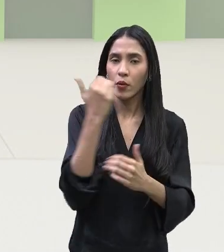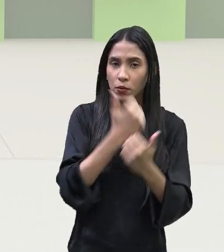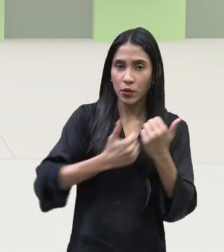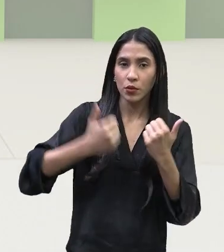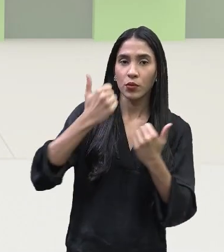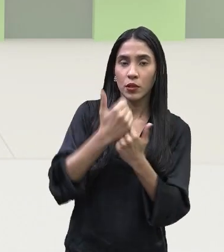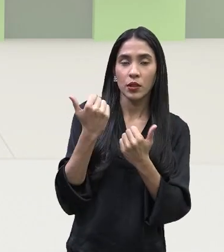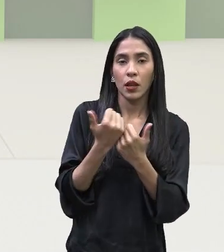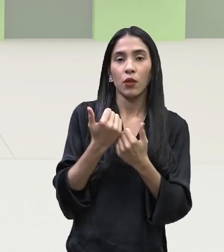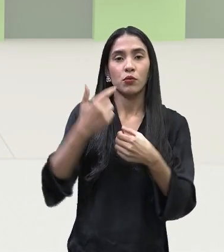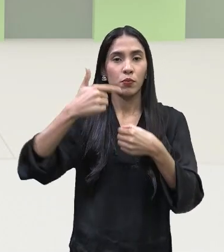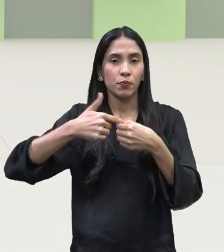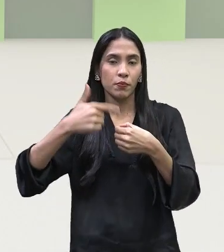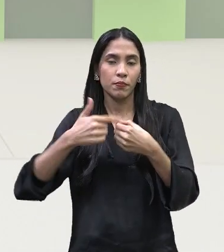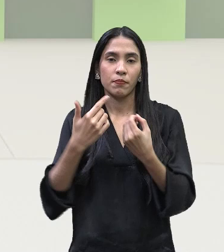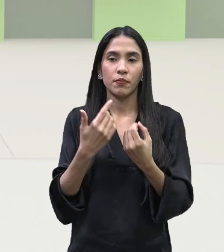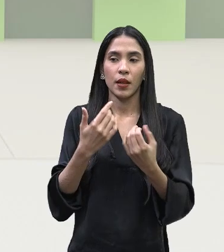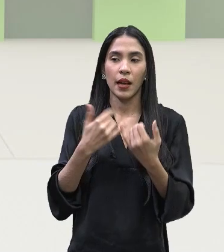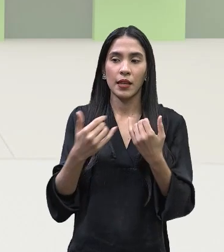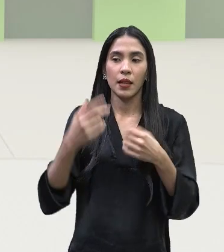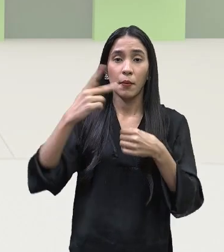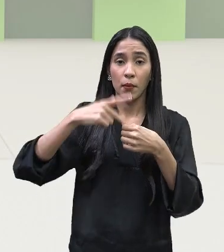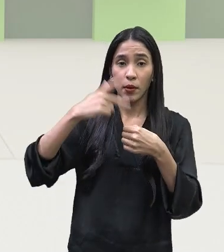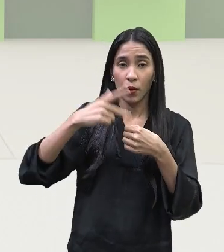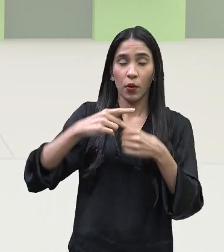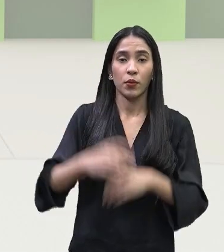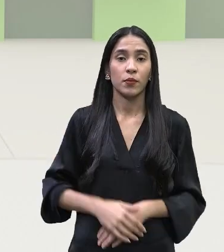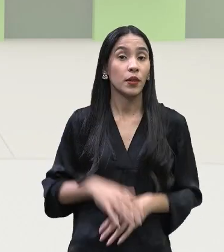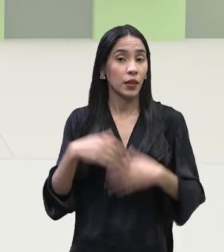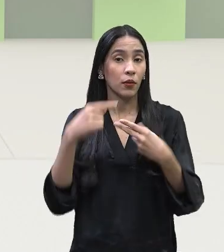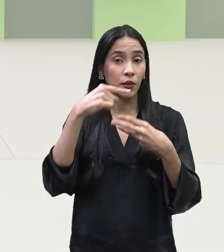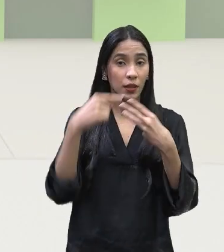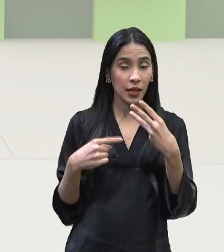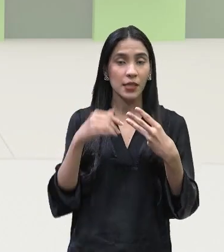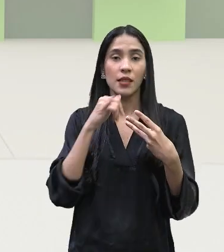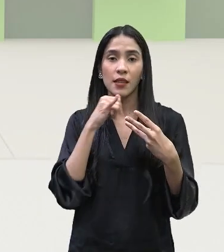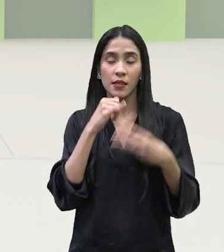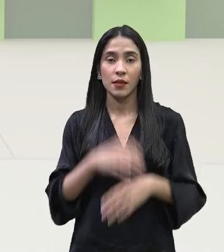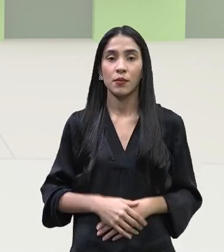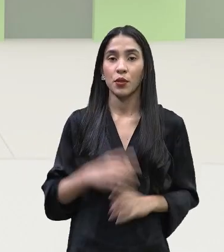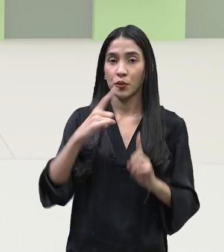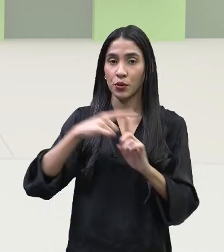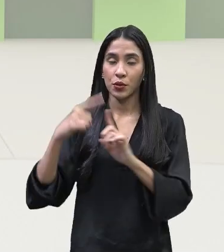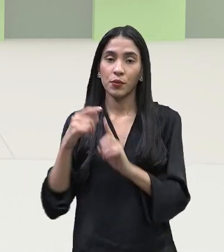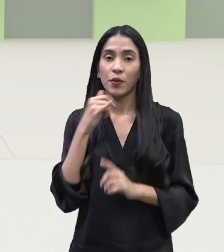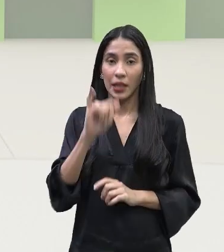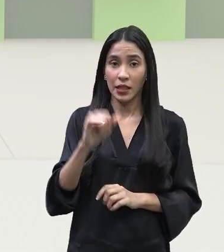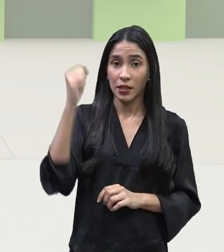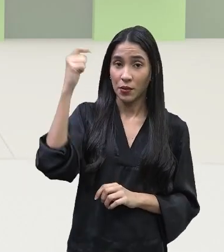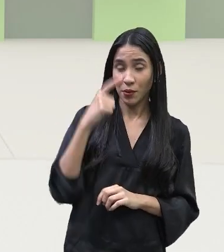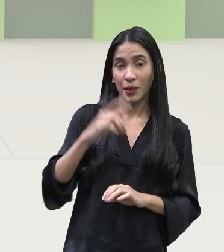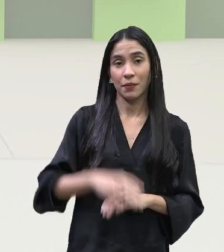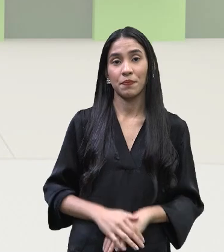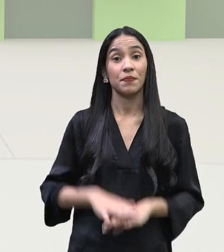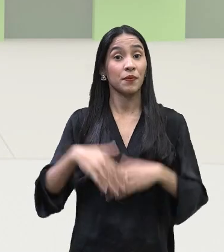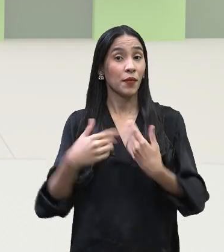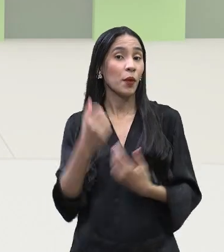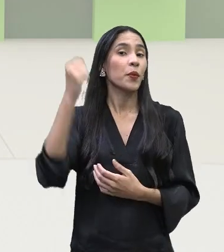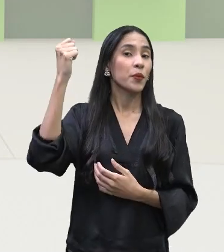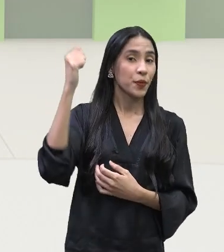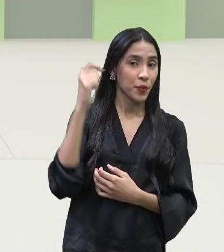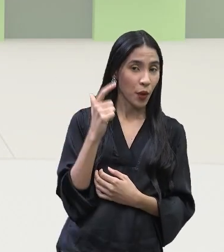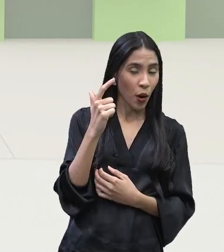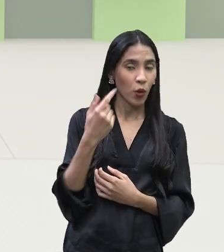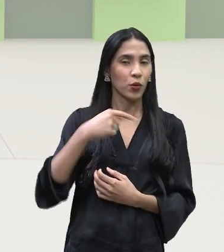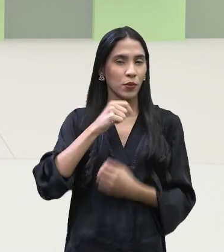dos combustíveis fósseis, tá bom? Então, esses 3 casos aqui do tipo de energia solar. E falando do Sol,